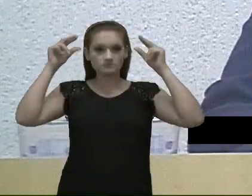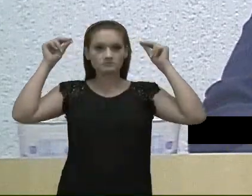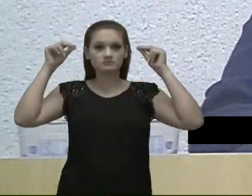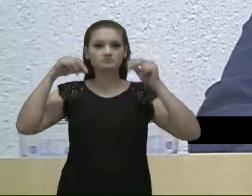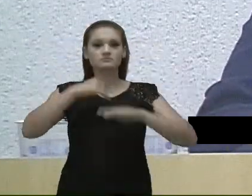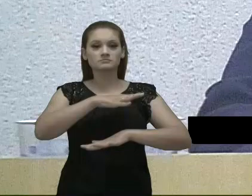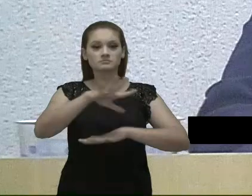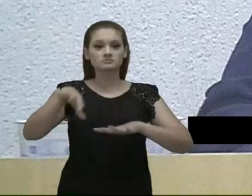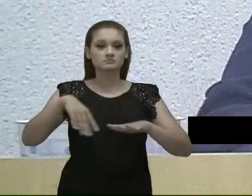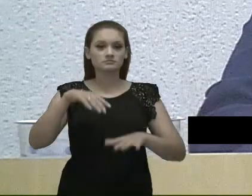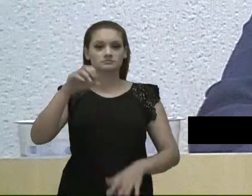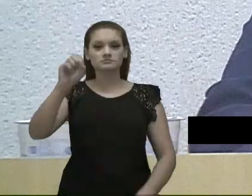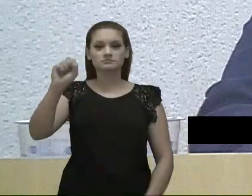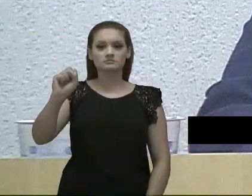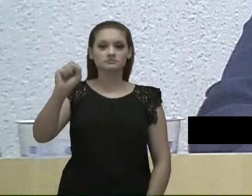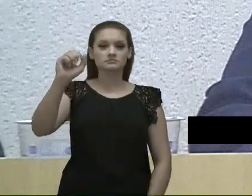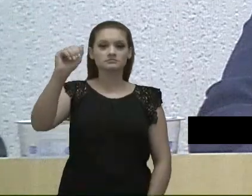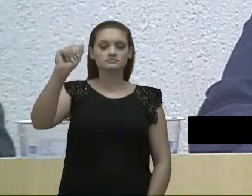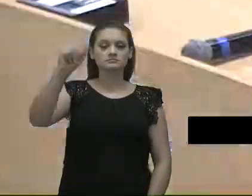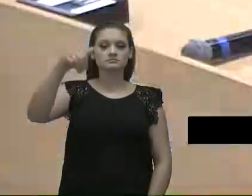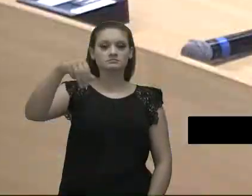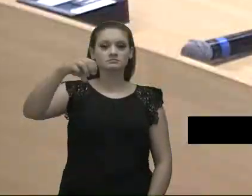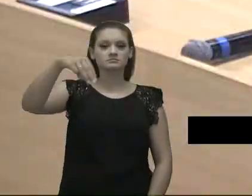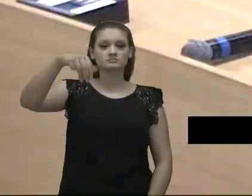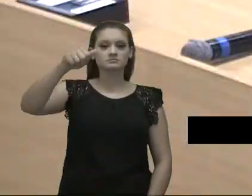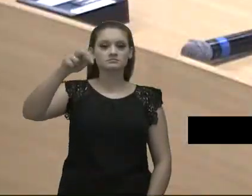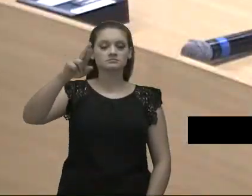geral na UPA San Marino, certo? Isso.